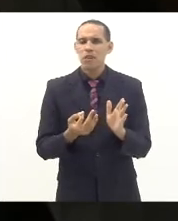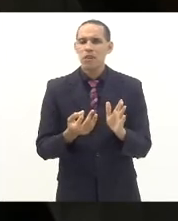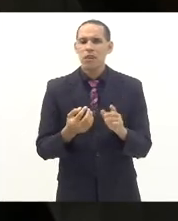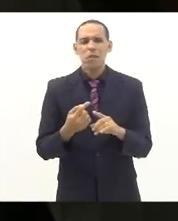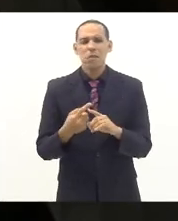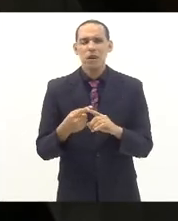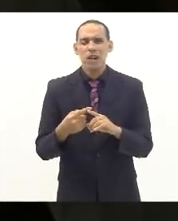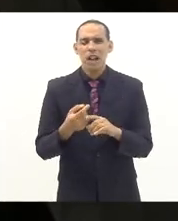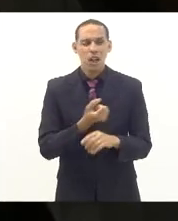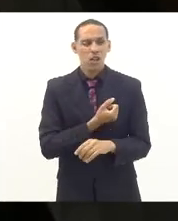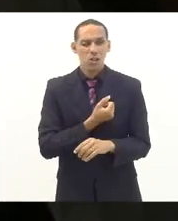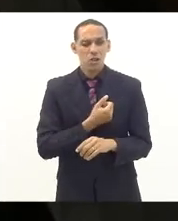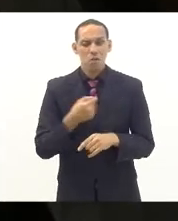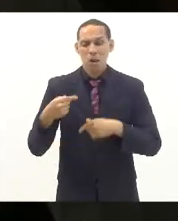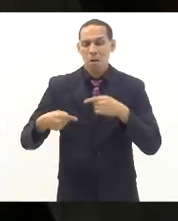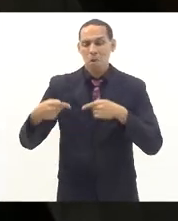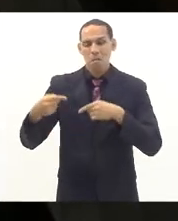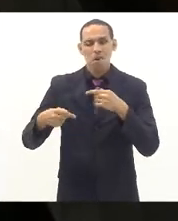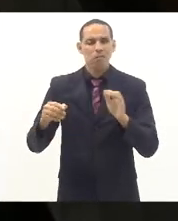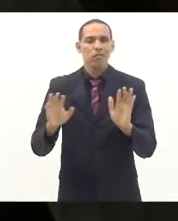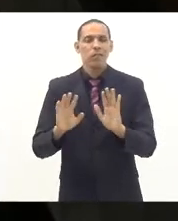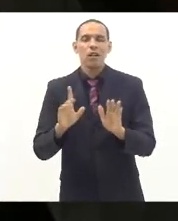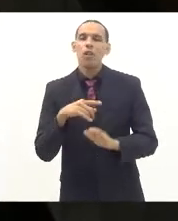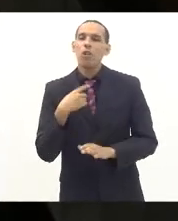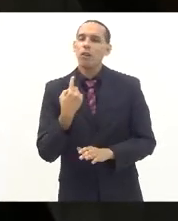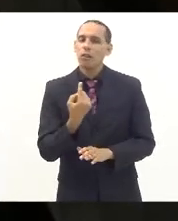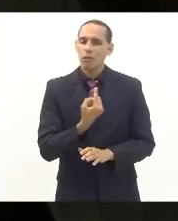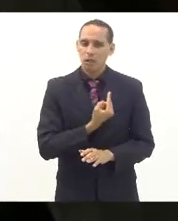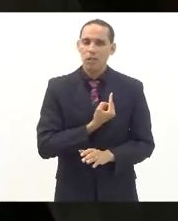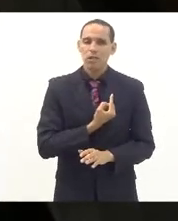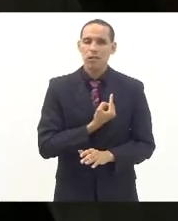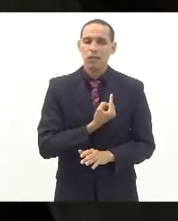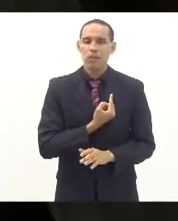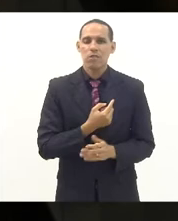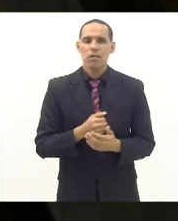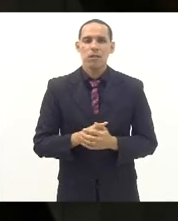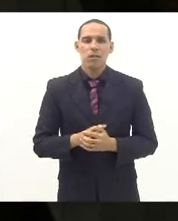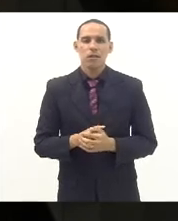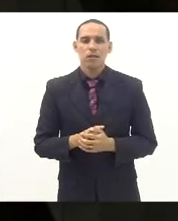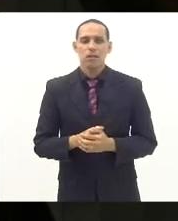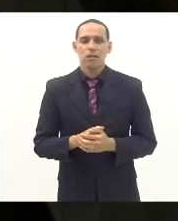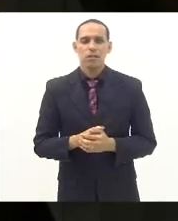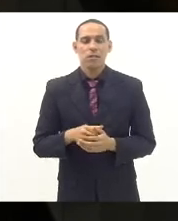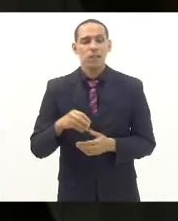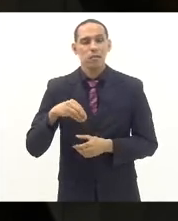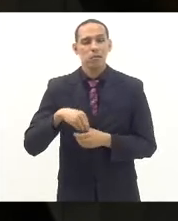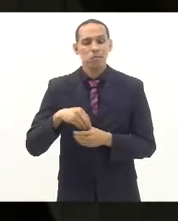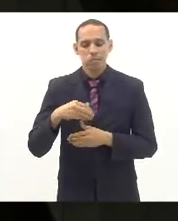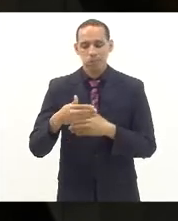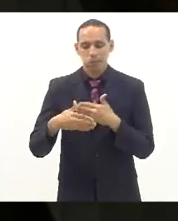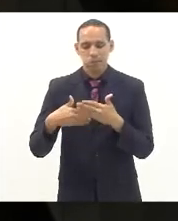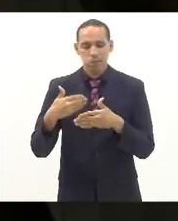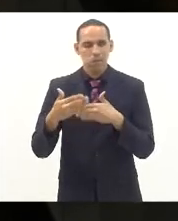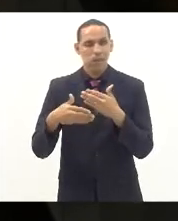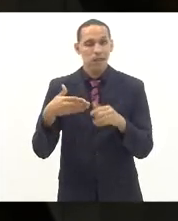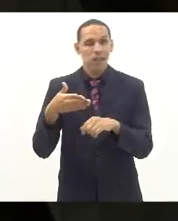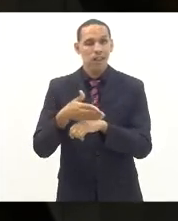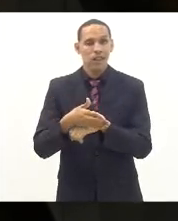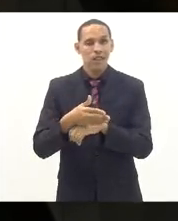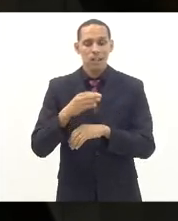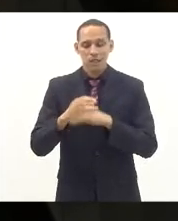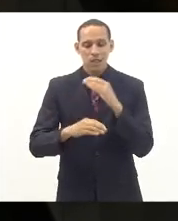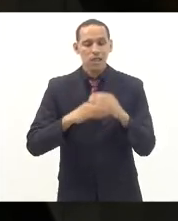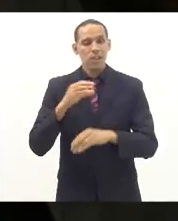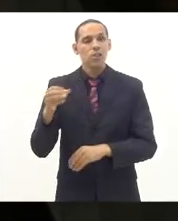debate de números mas para dizer que nós estamos né no processo de entrada em um novo